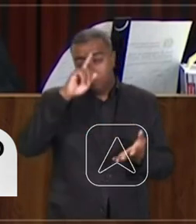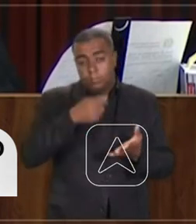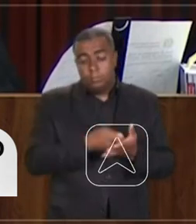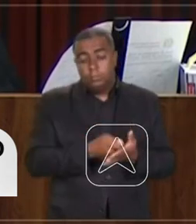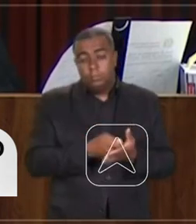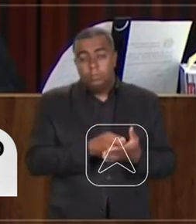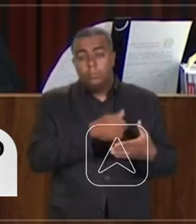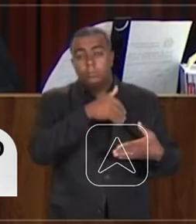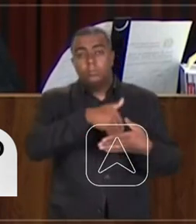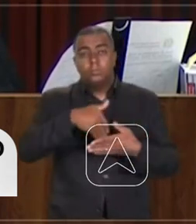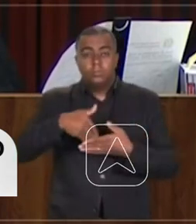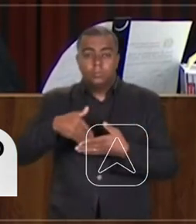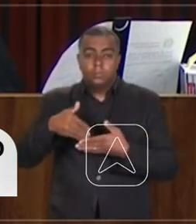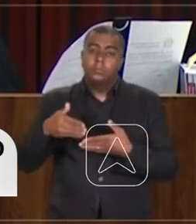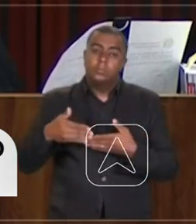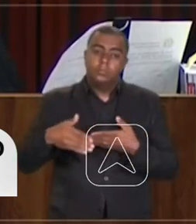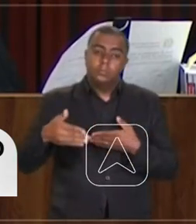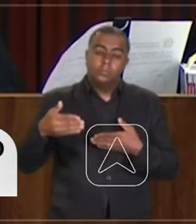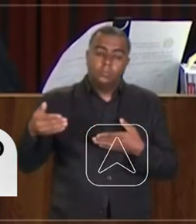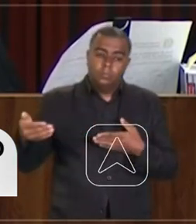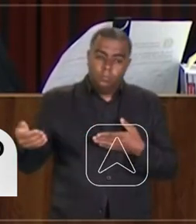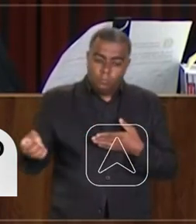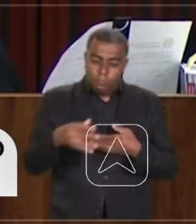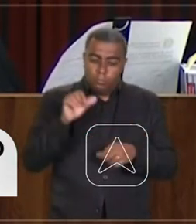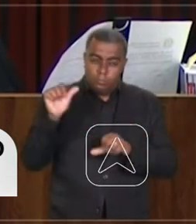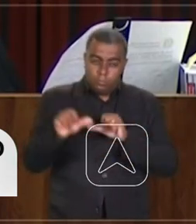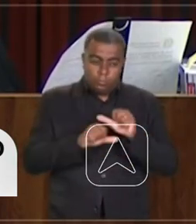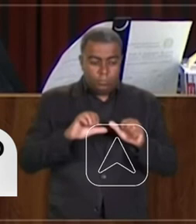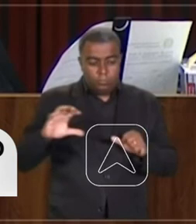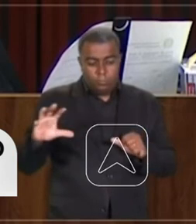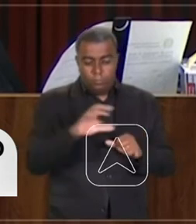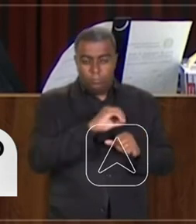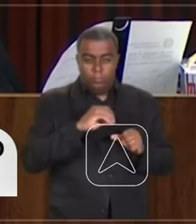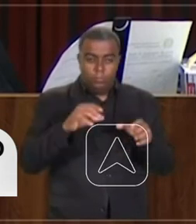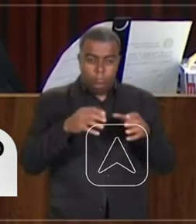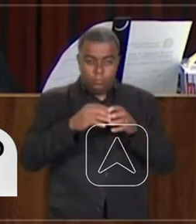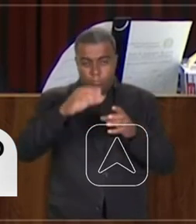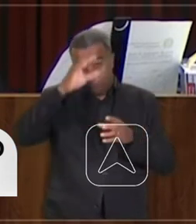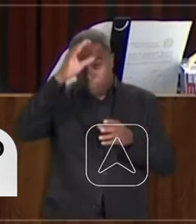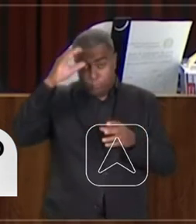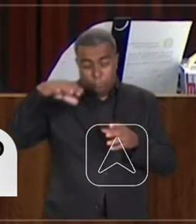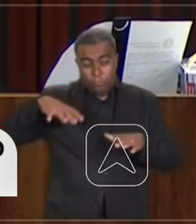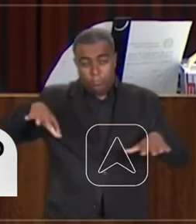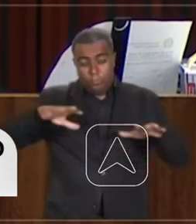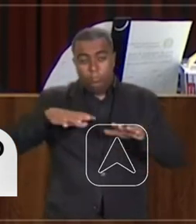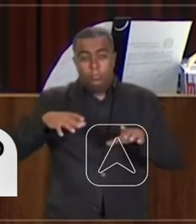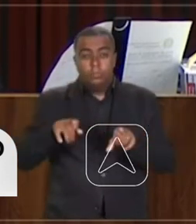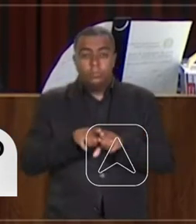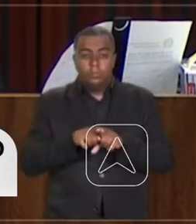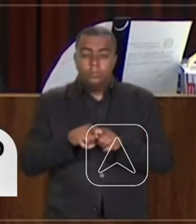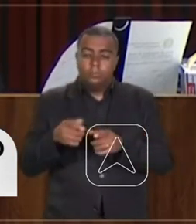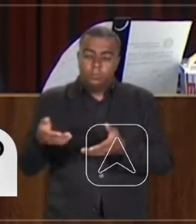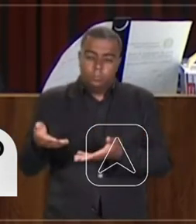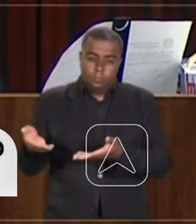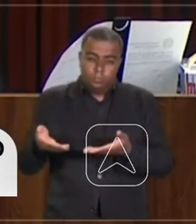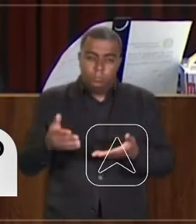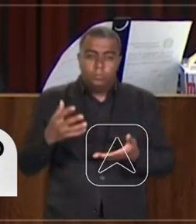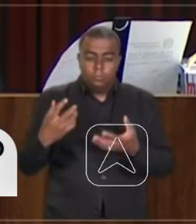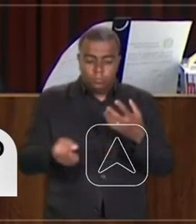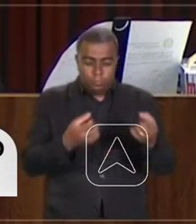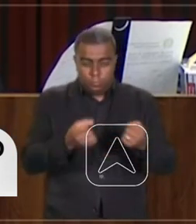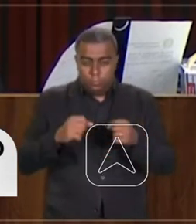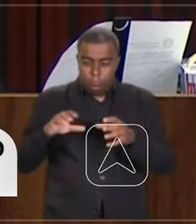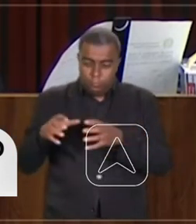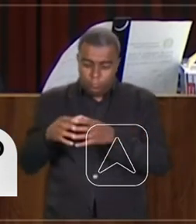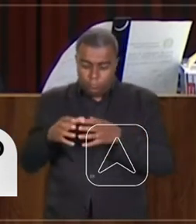eleições devem ser para a renovação integral da Câmara Municipal, admitindo a participação de todos os